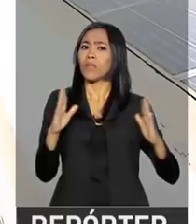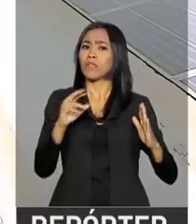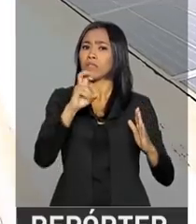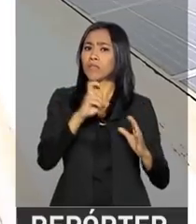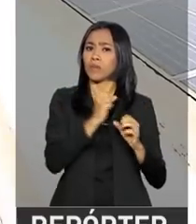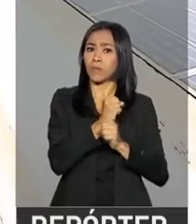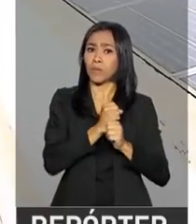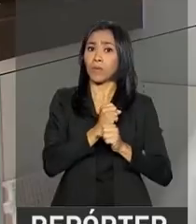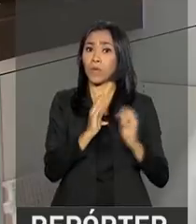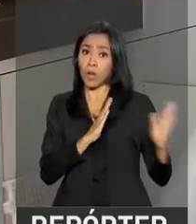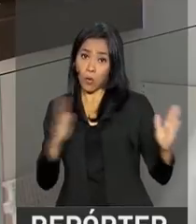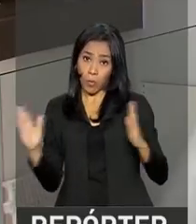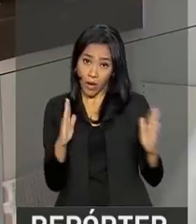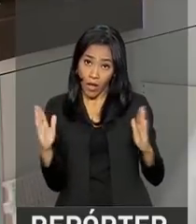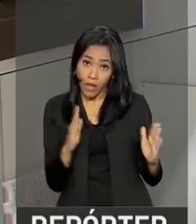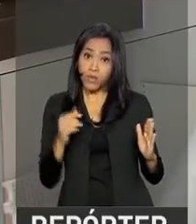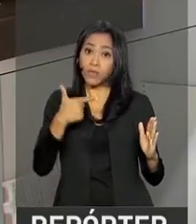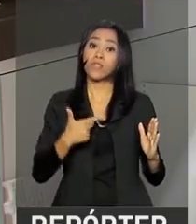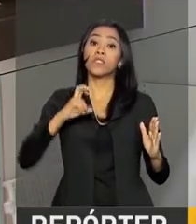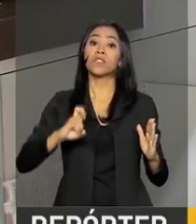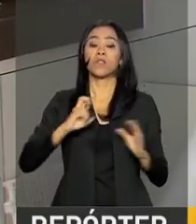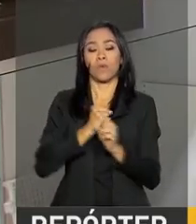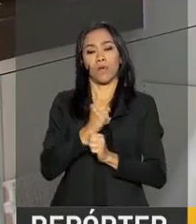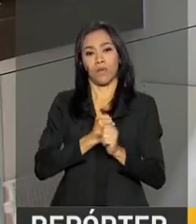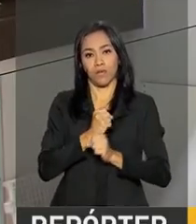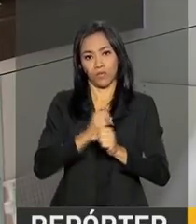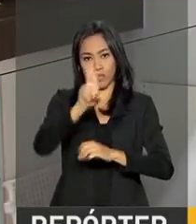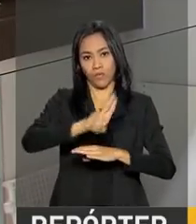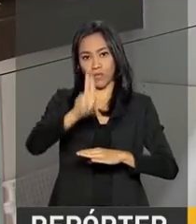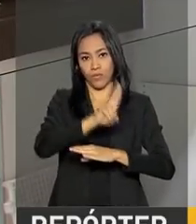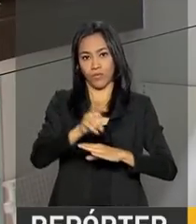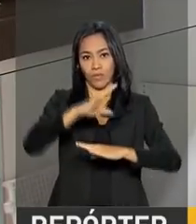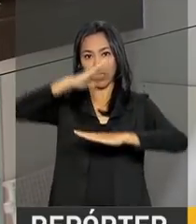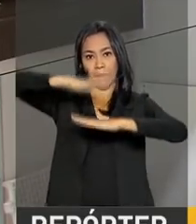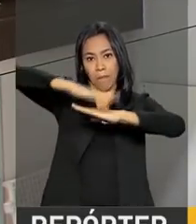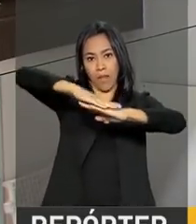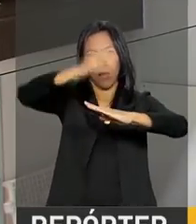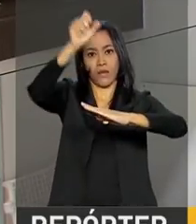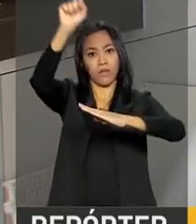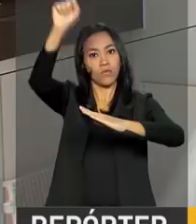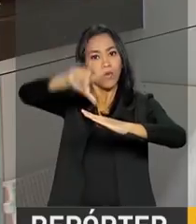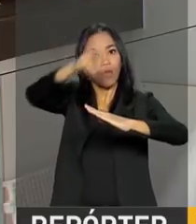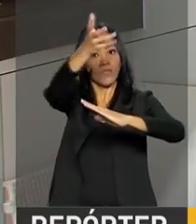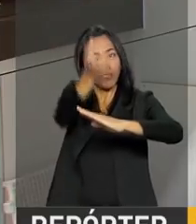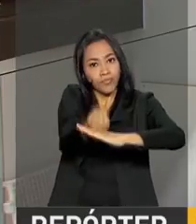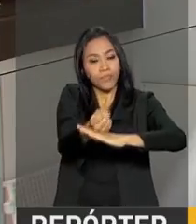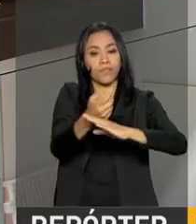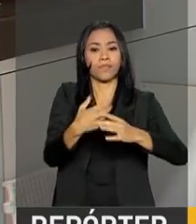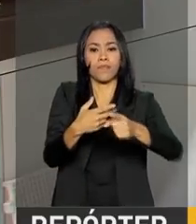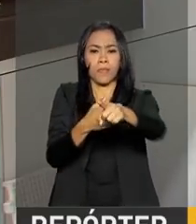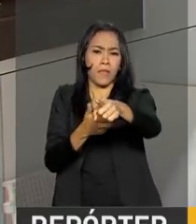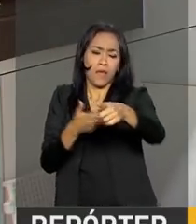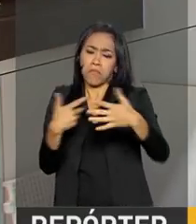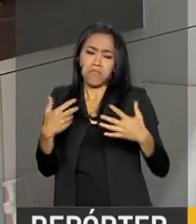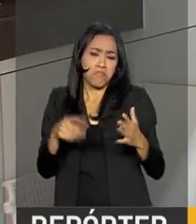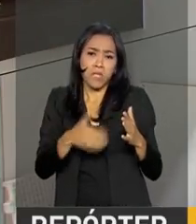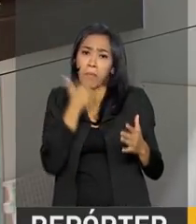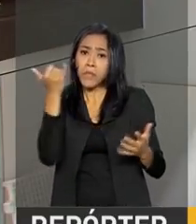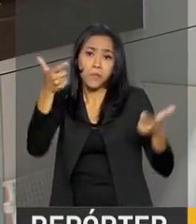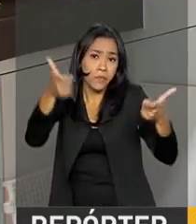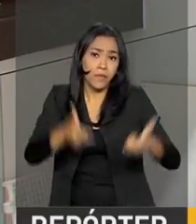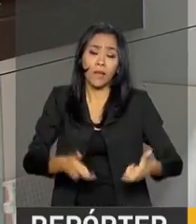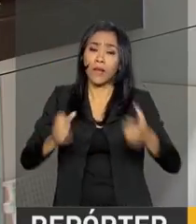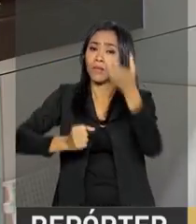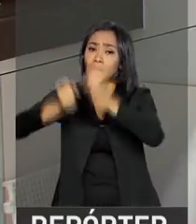dura 25 qualquer pessoa qualquer unidade consumidora seja ela residência indústria comércio rural